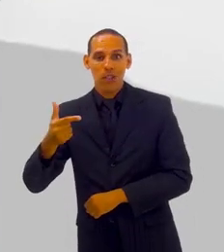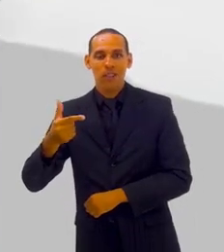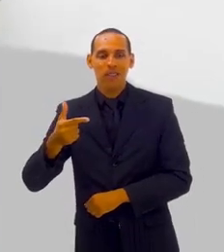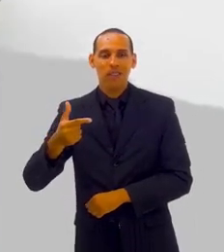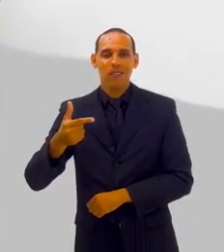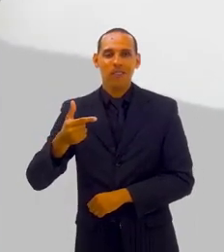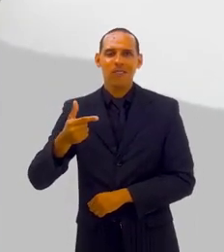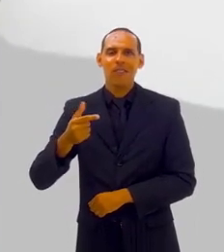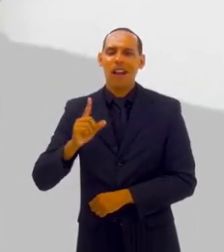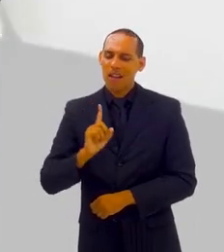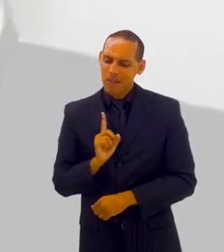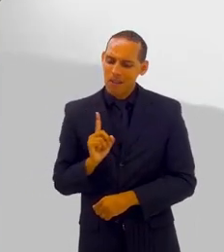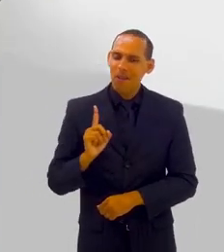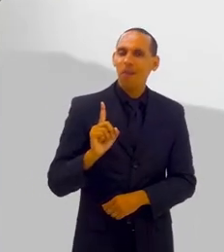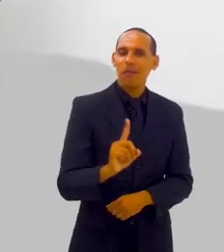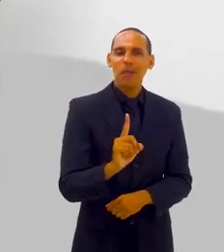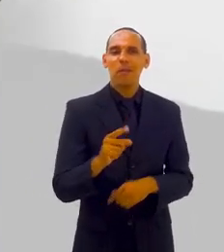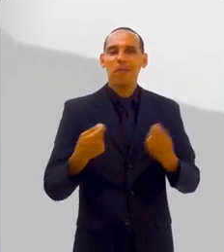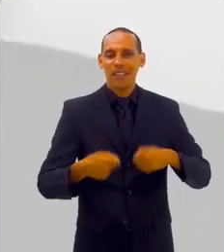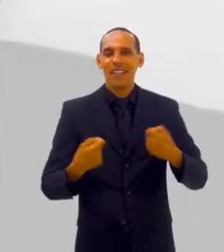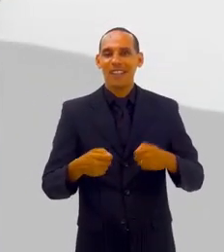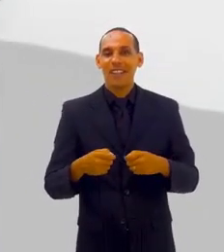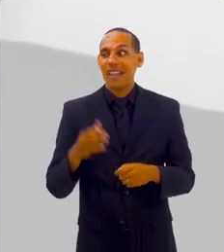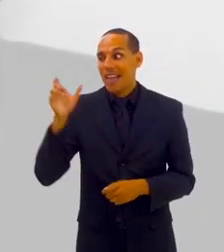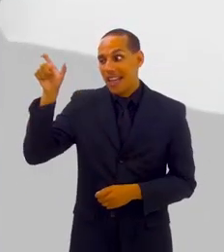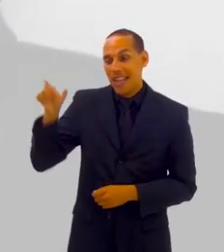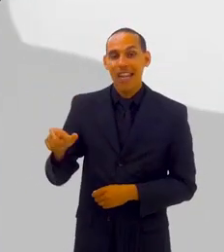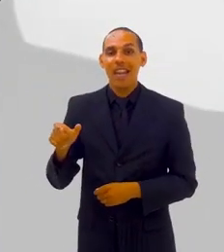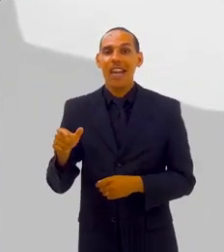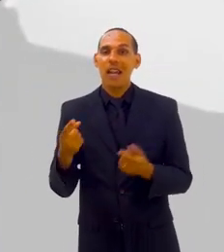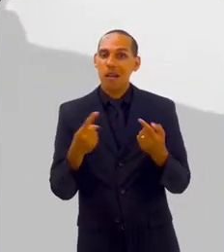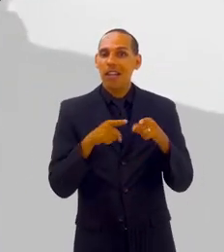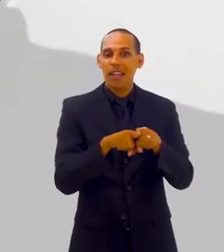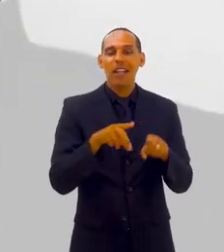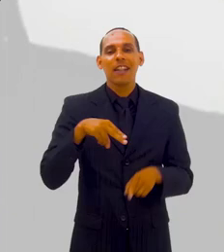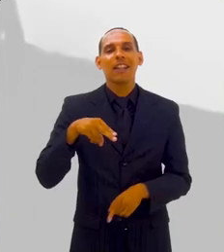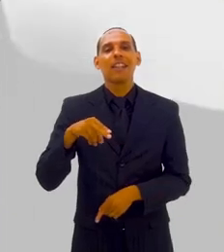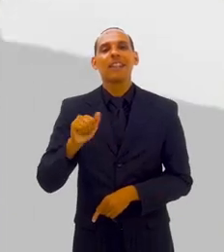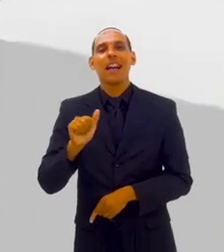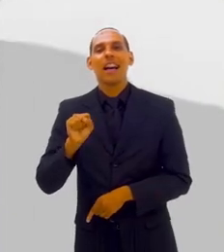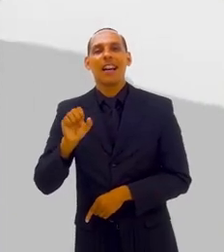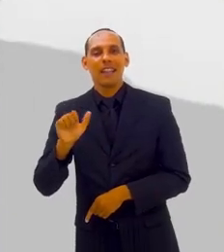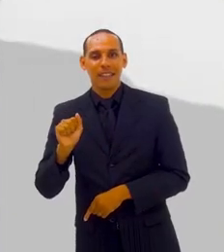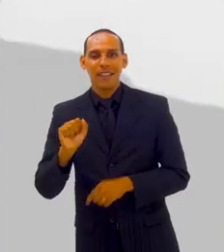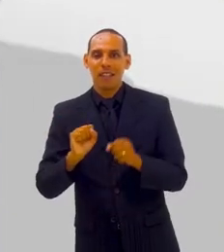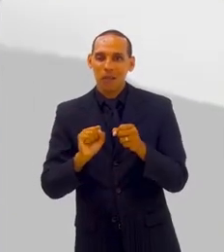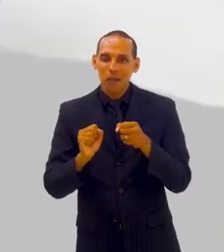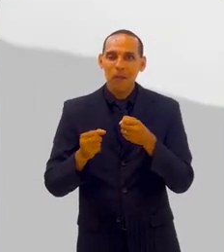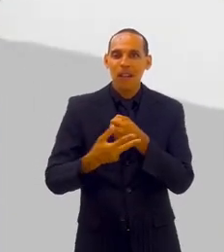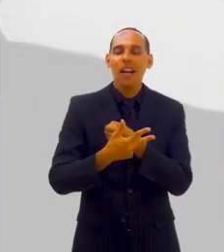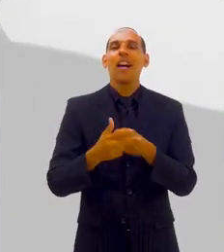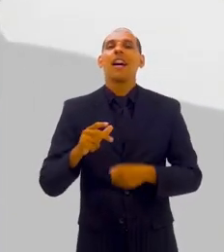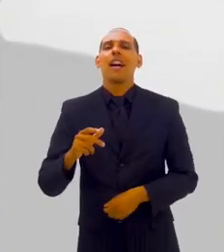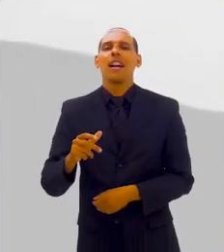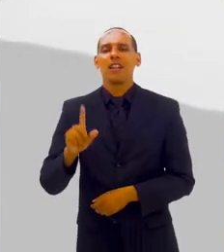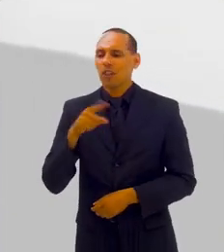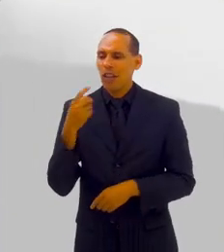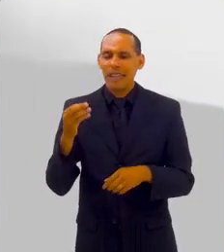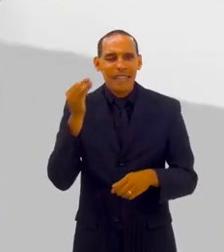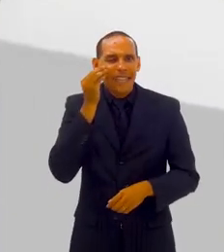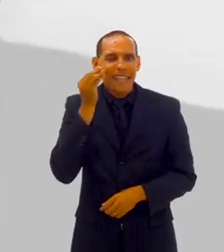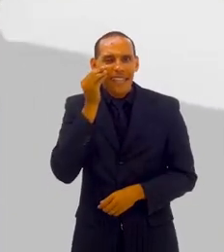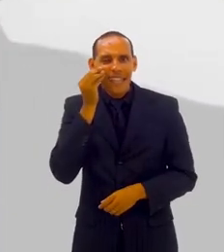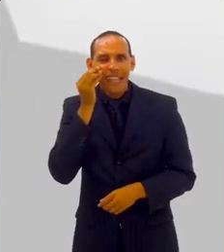carbono aqui tem que sair na frente ele já fez uma parceria com a NASA para trazer essa plataforma nós estamos tentando colaborar com ele